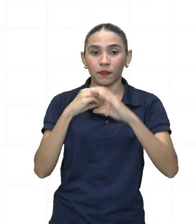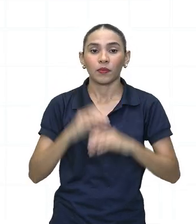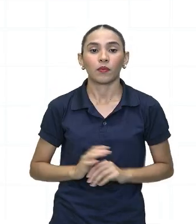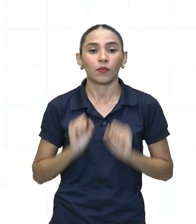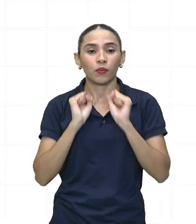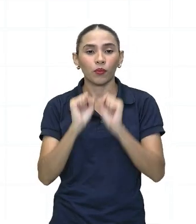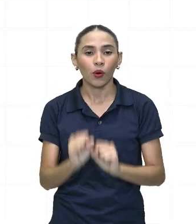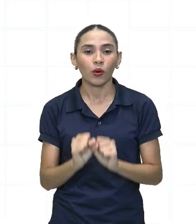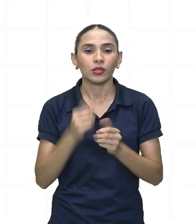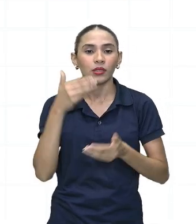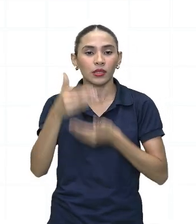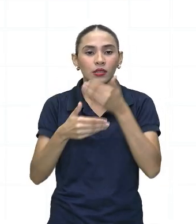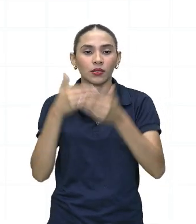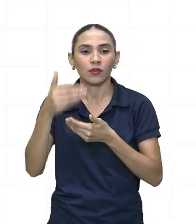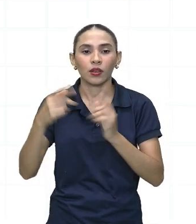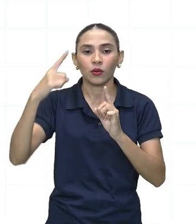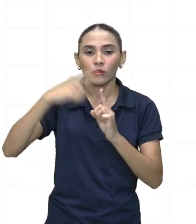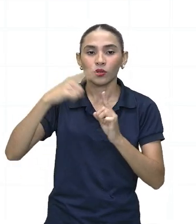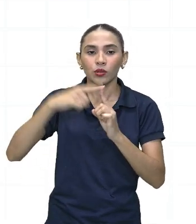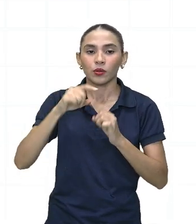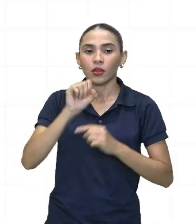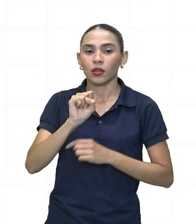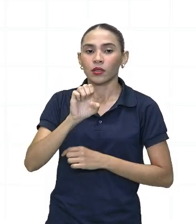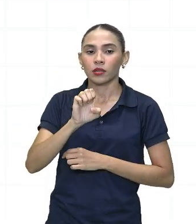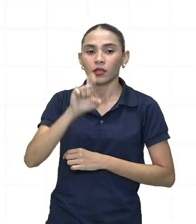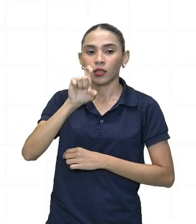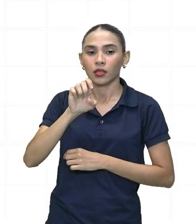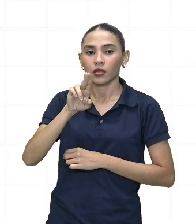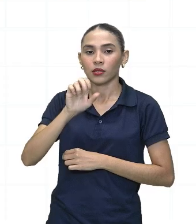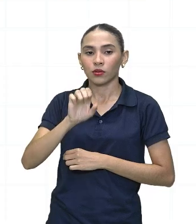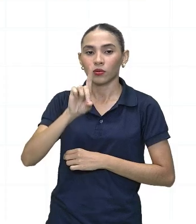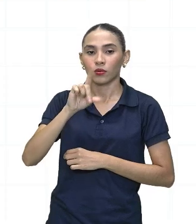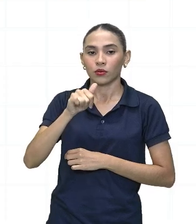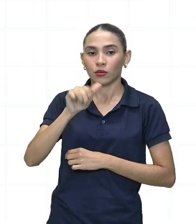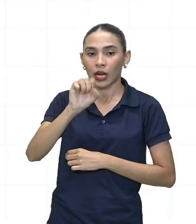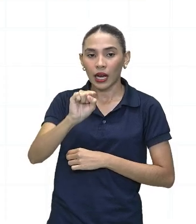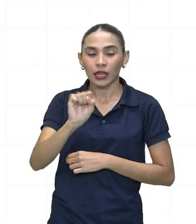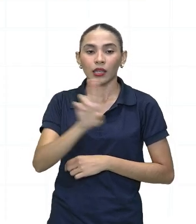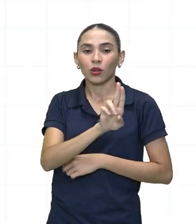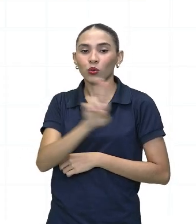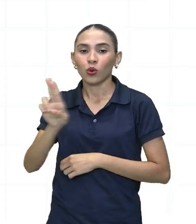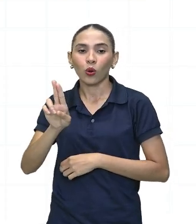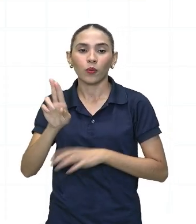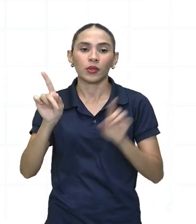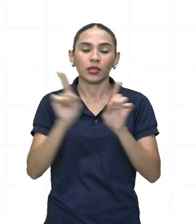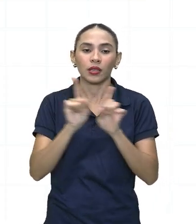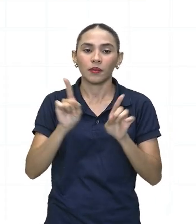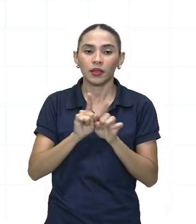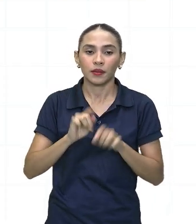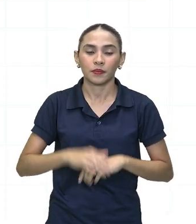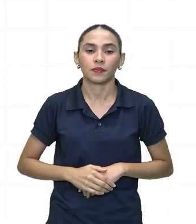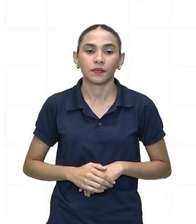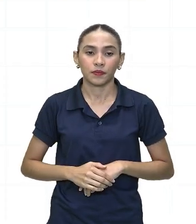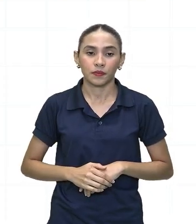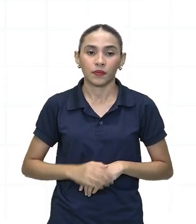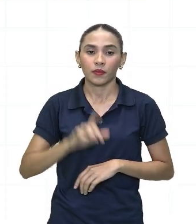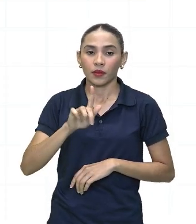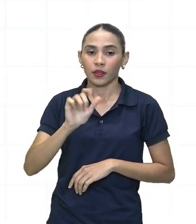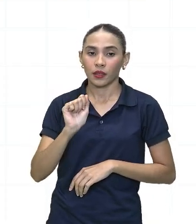podem-se desenvolver as formas sexuadas, como eu falei para vocês. Essas formas sexuadas a gente chama